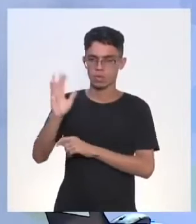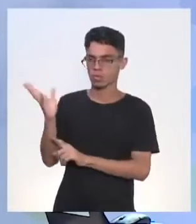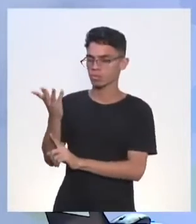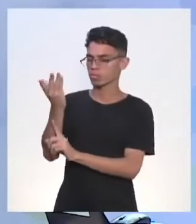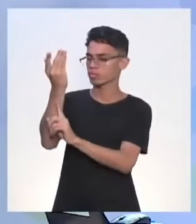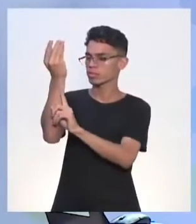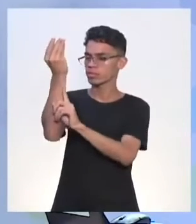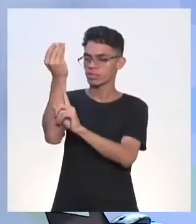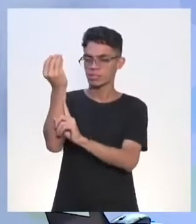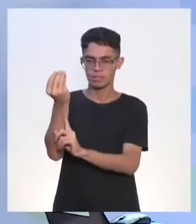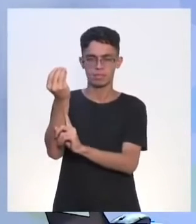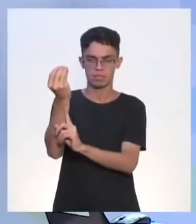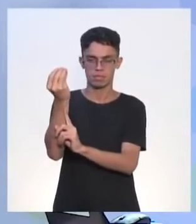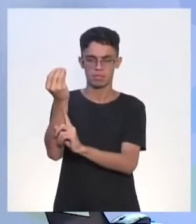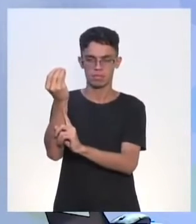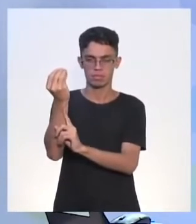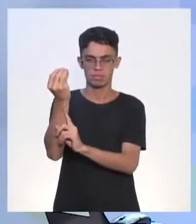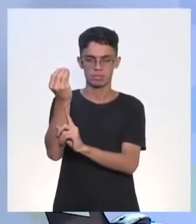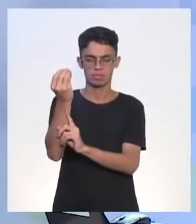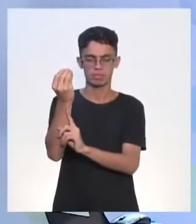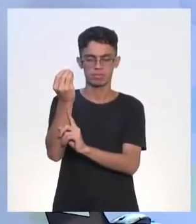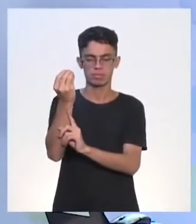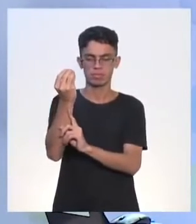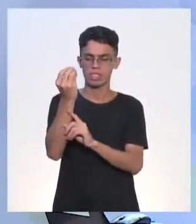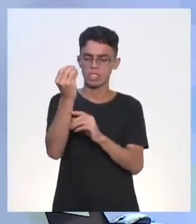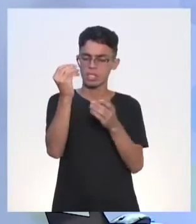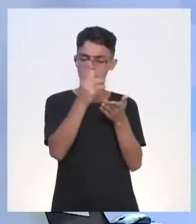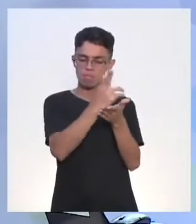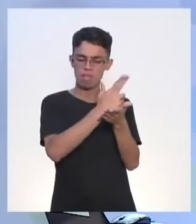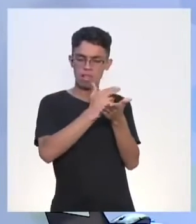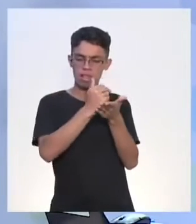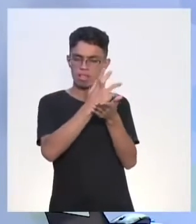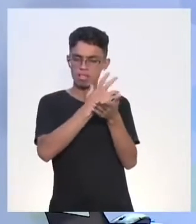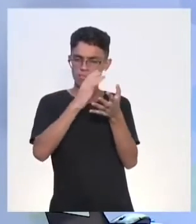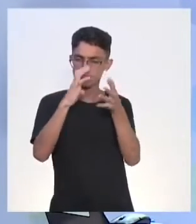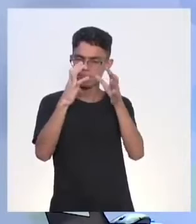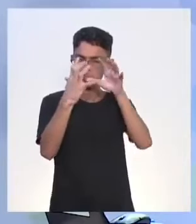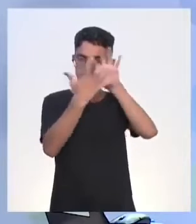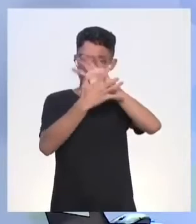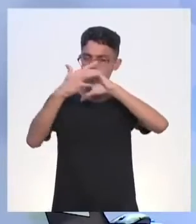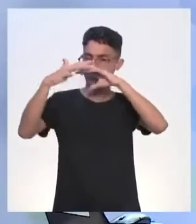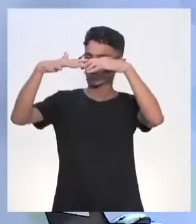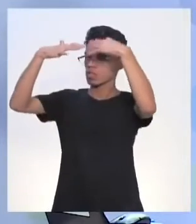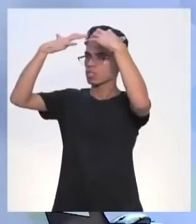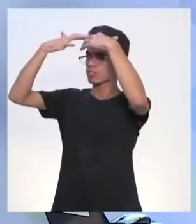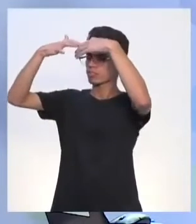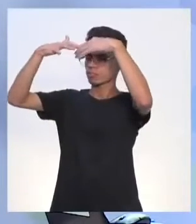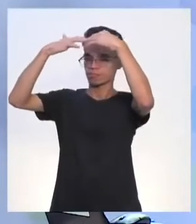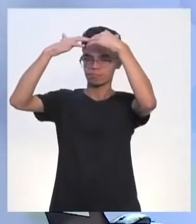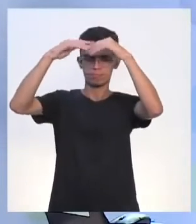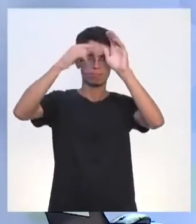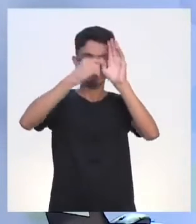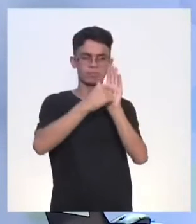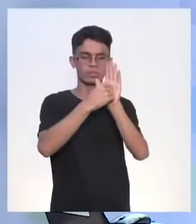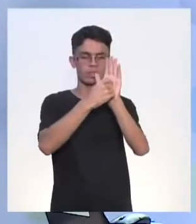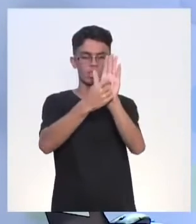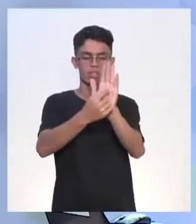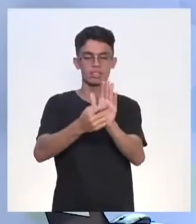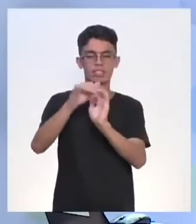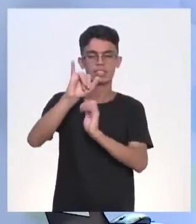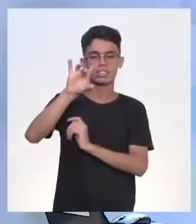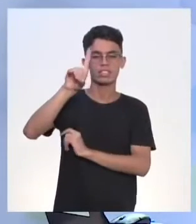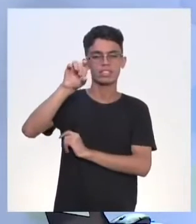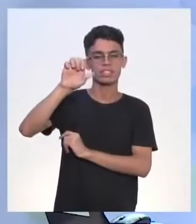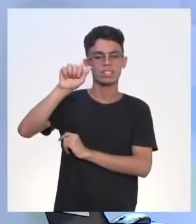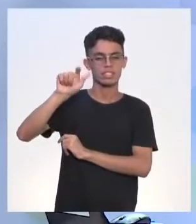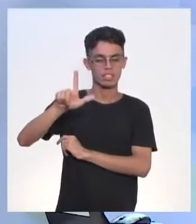elas trazem esse ideal, né? Elas têm esse poder imagético de trazer esse ideal.